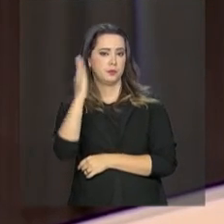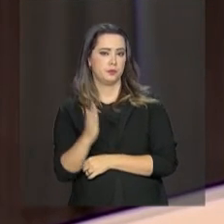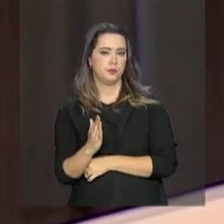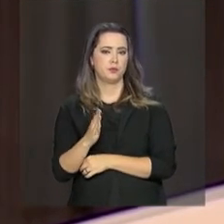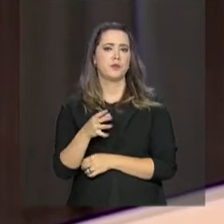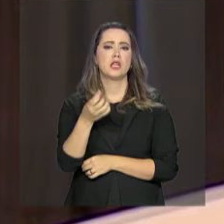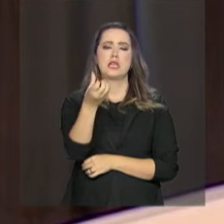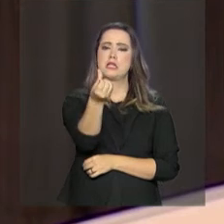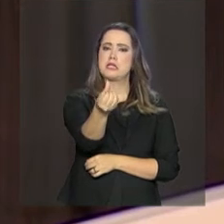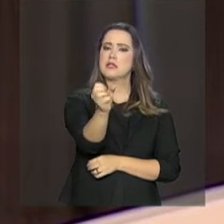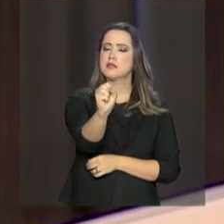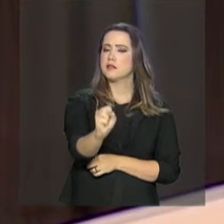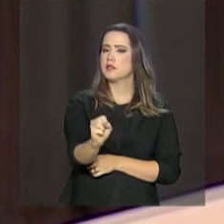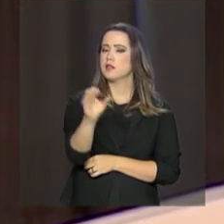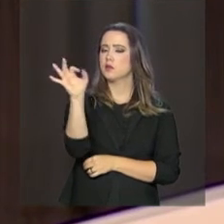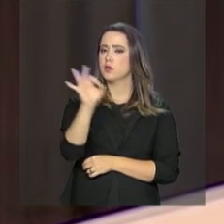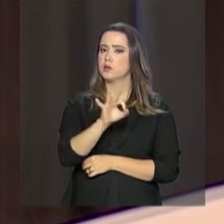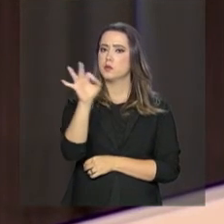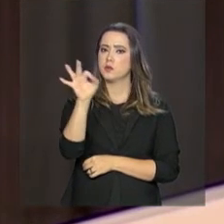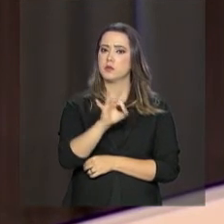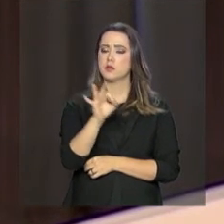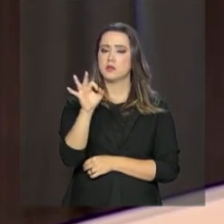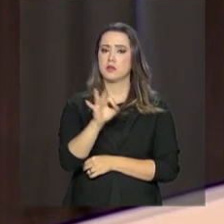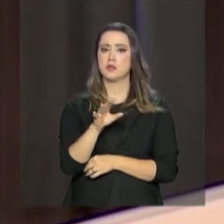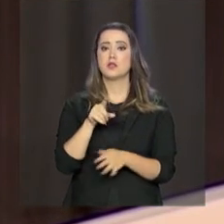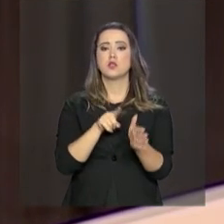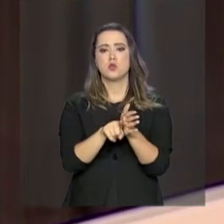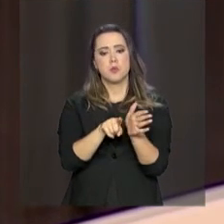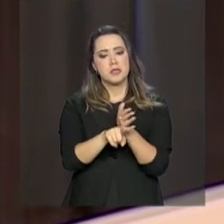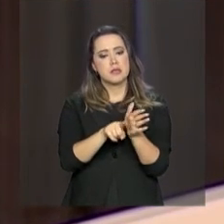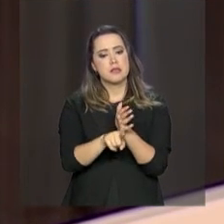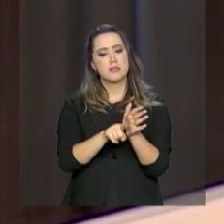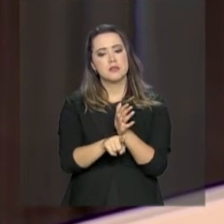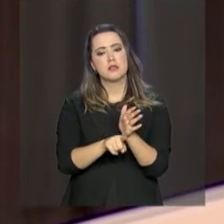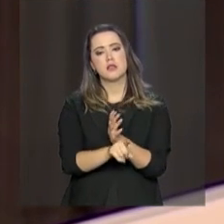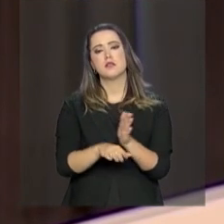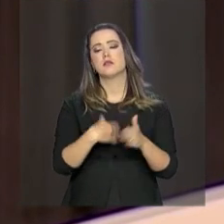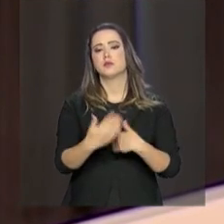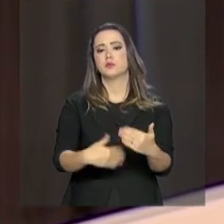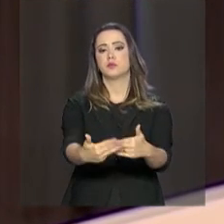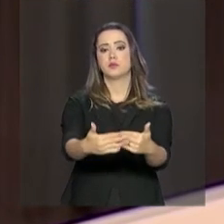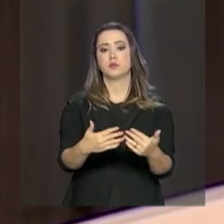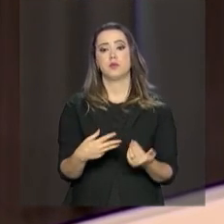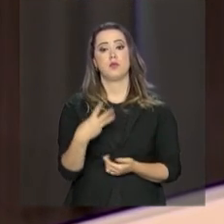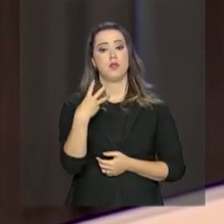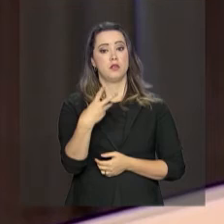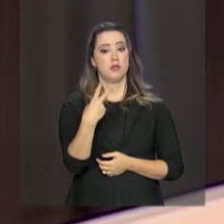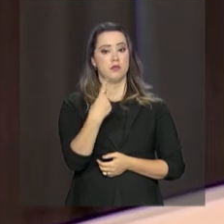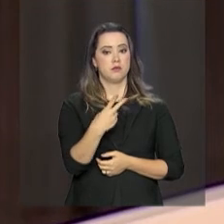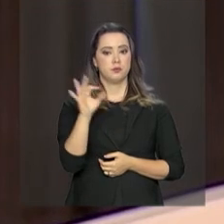68% dos investimentos privados em pesquisa e desenvolvimento e